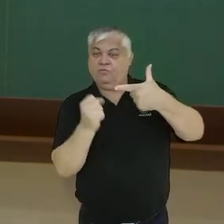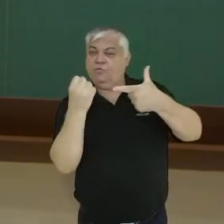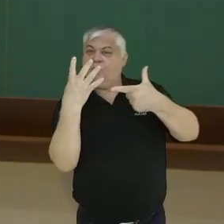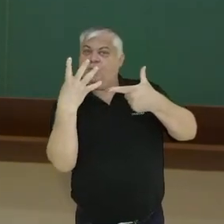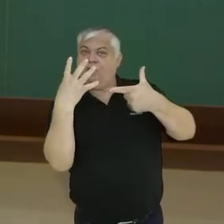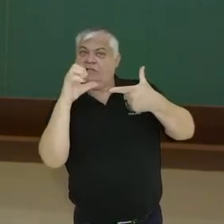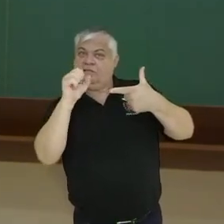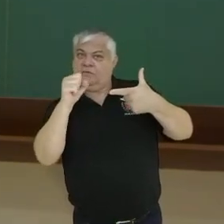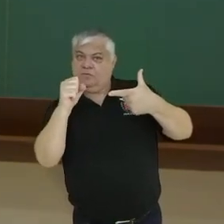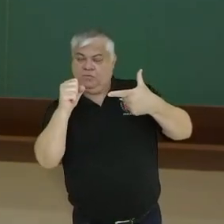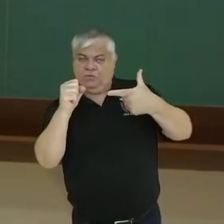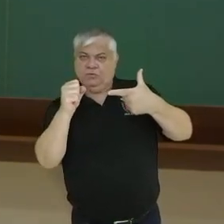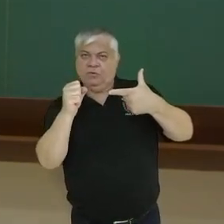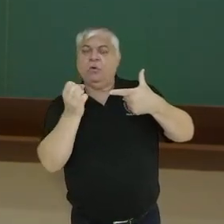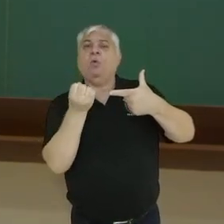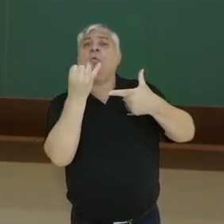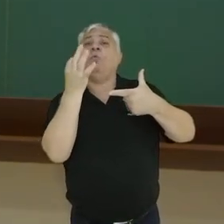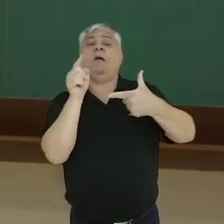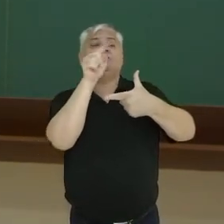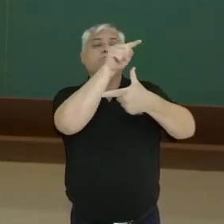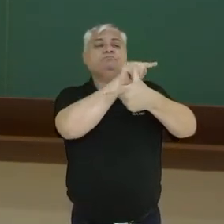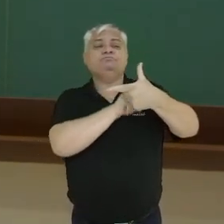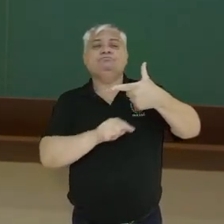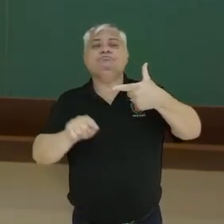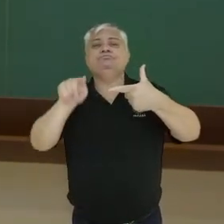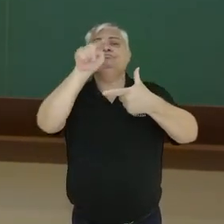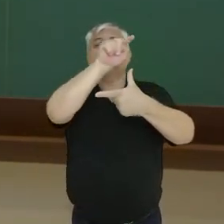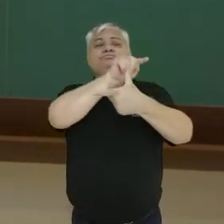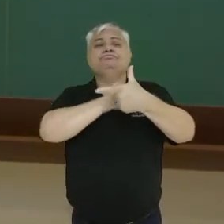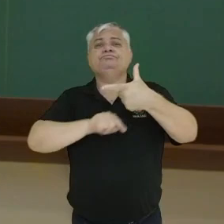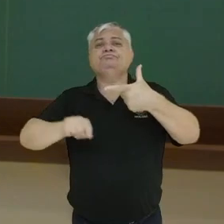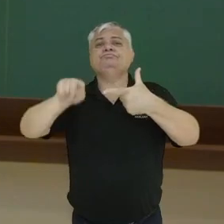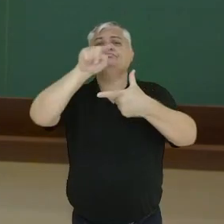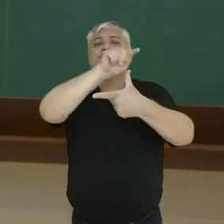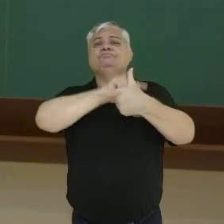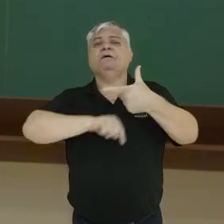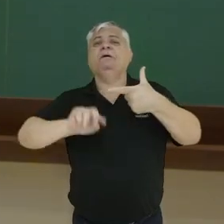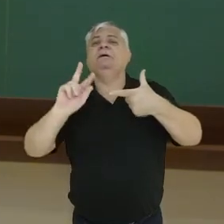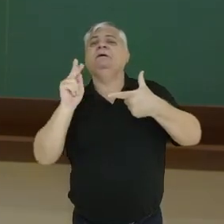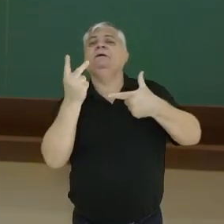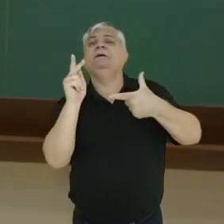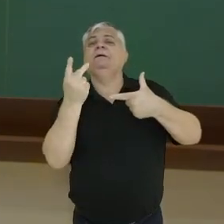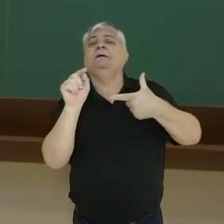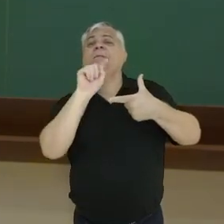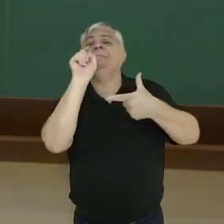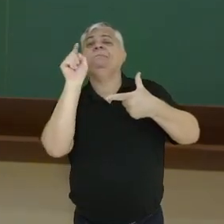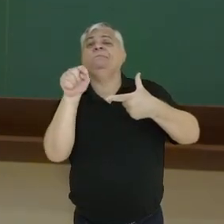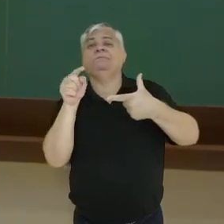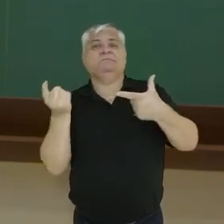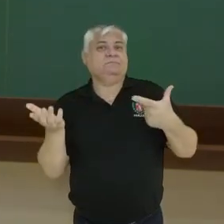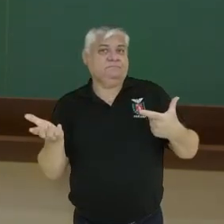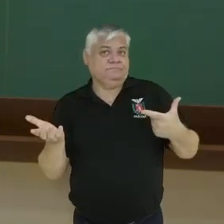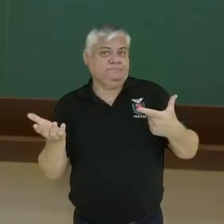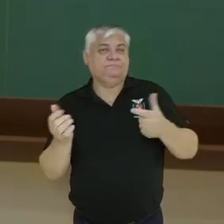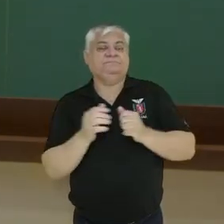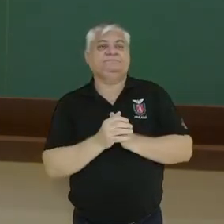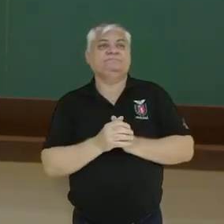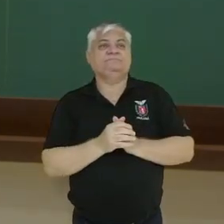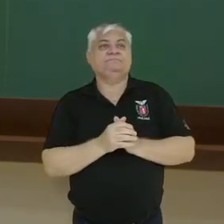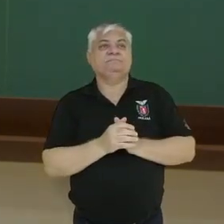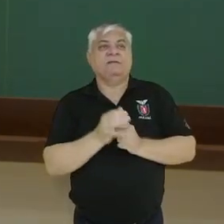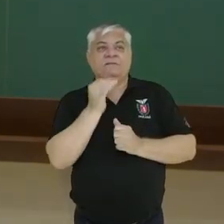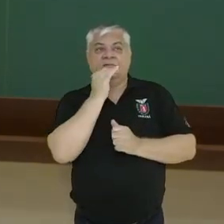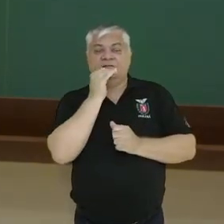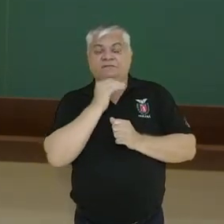essa diagonal da circunferência, que é a hipotenusa desse triângulo retângulo, gente. E acabou o problema, né? Então, olha